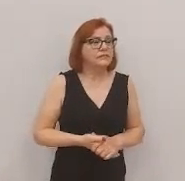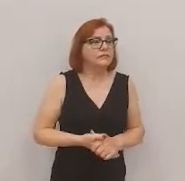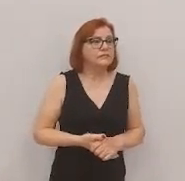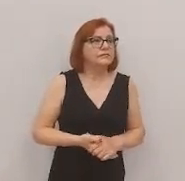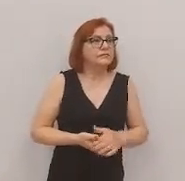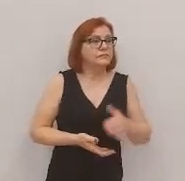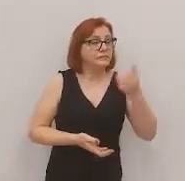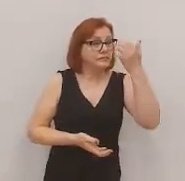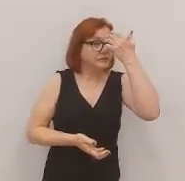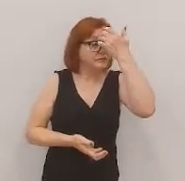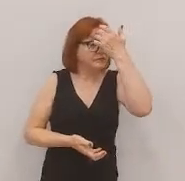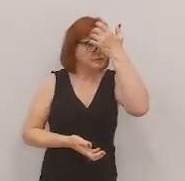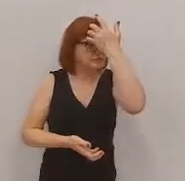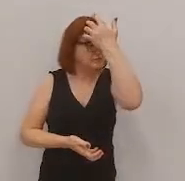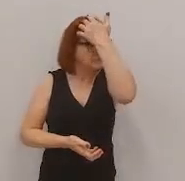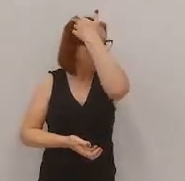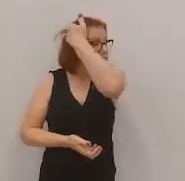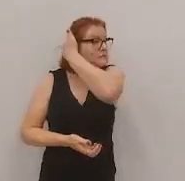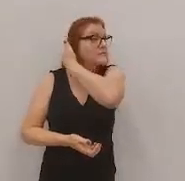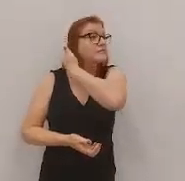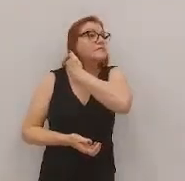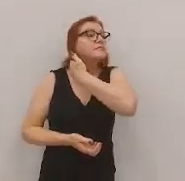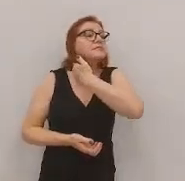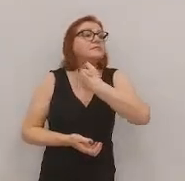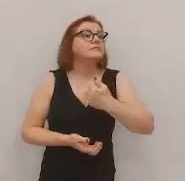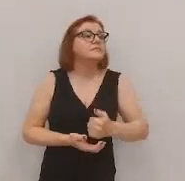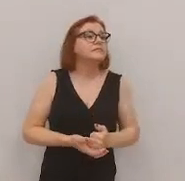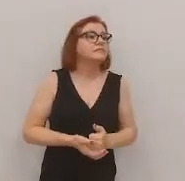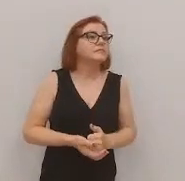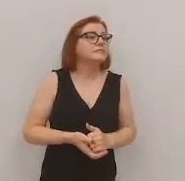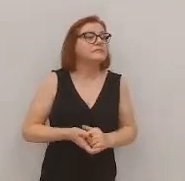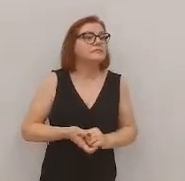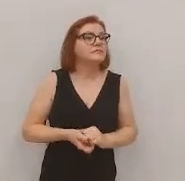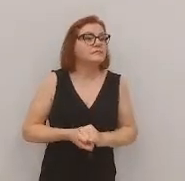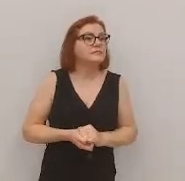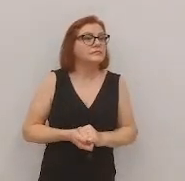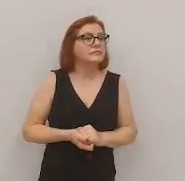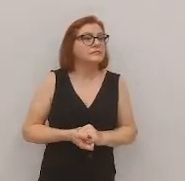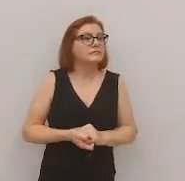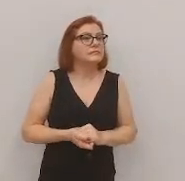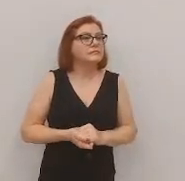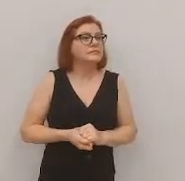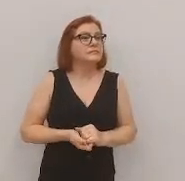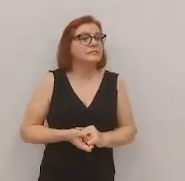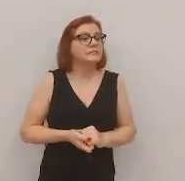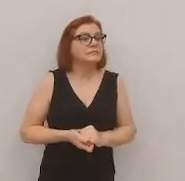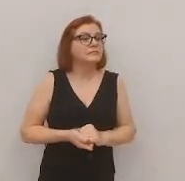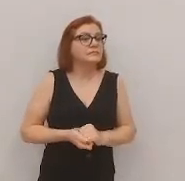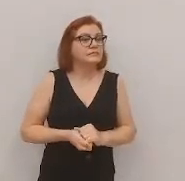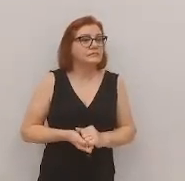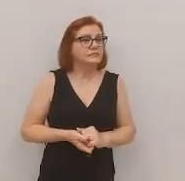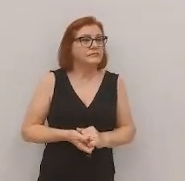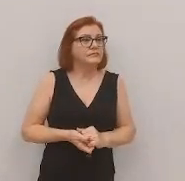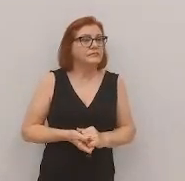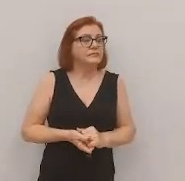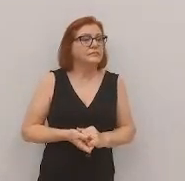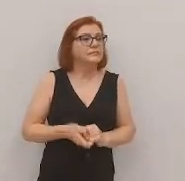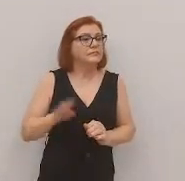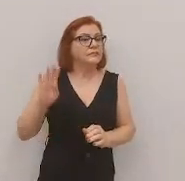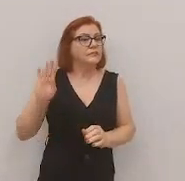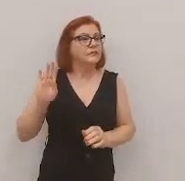de fogo e enxofre, onde já se encontram não só a besta, como também o